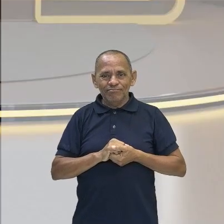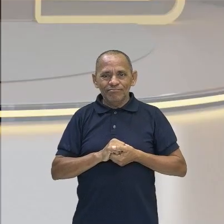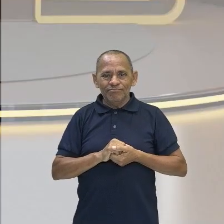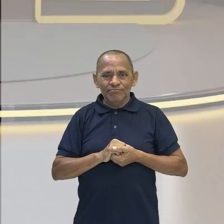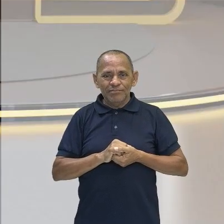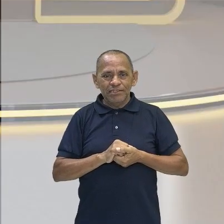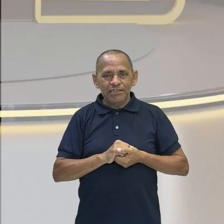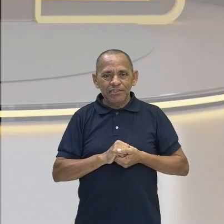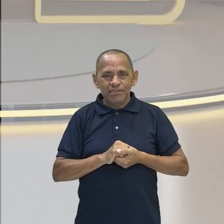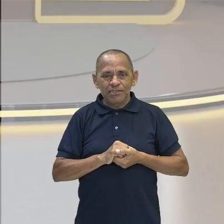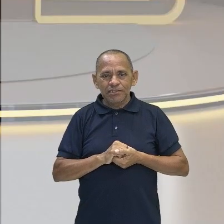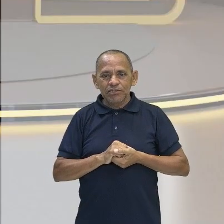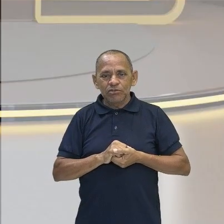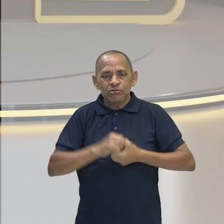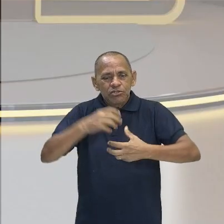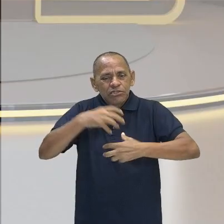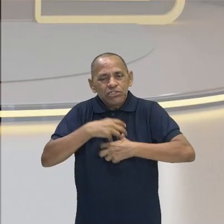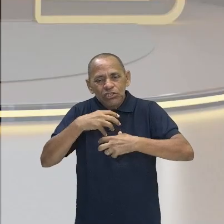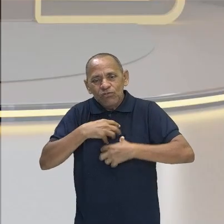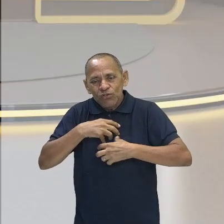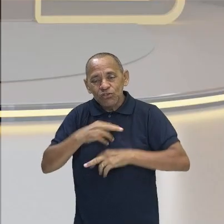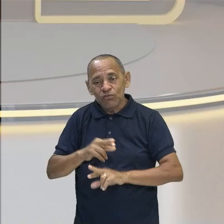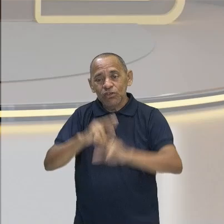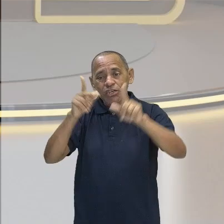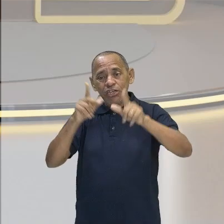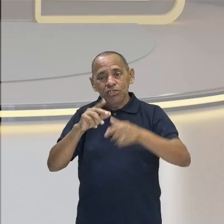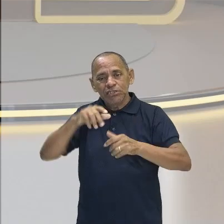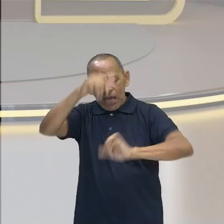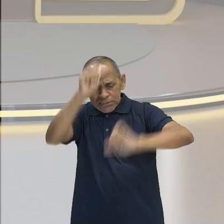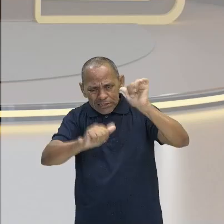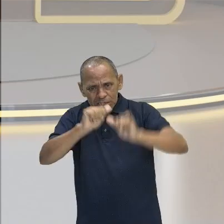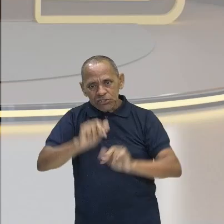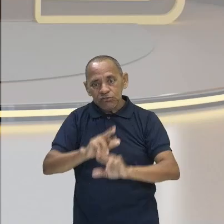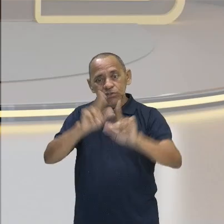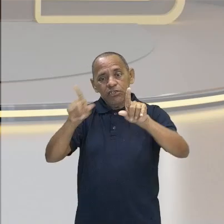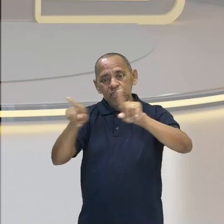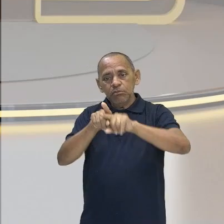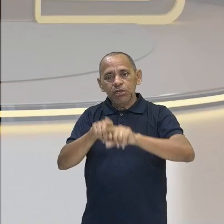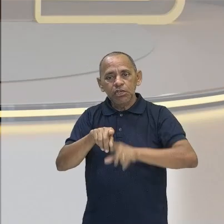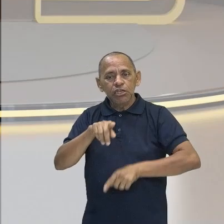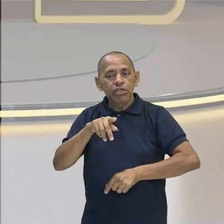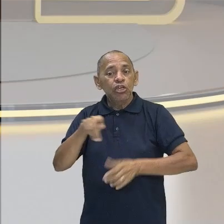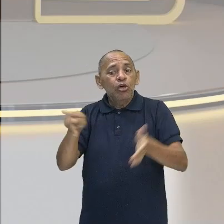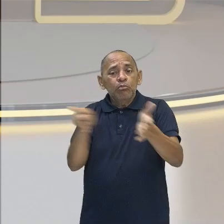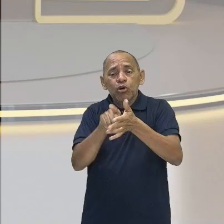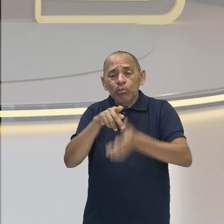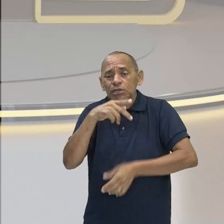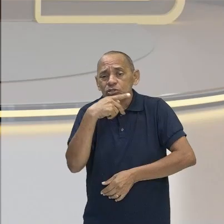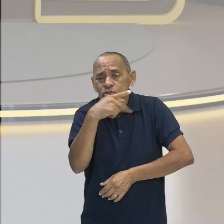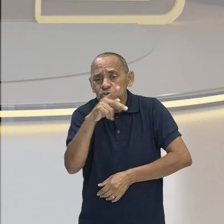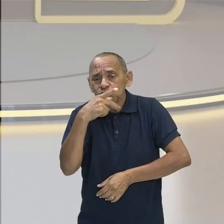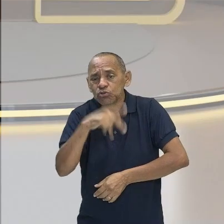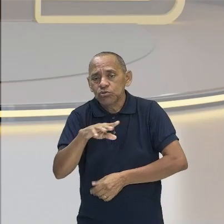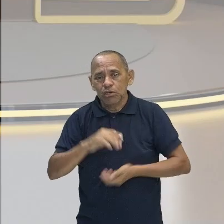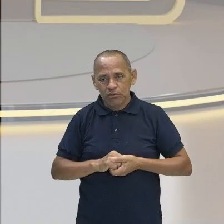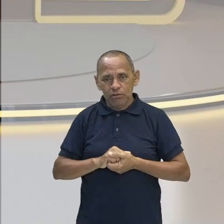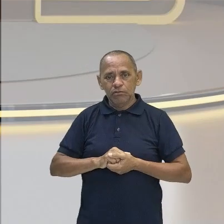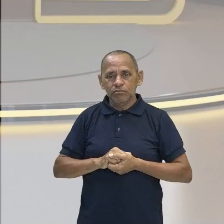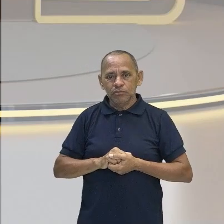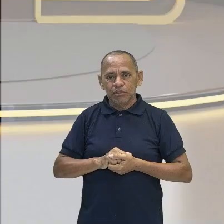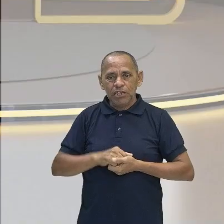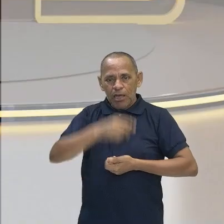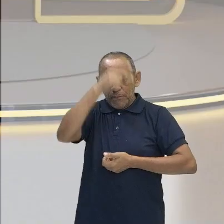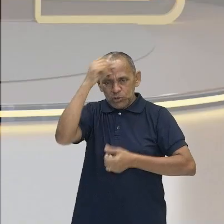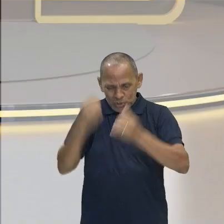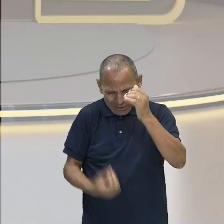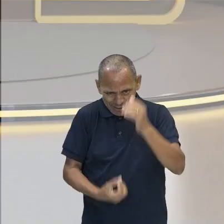Então, são sensações diferentes. Então, a interpretação também é sua. O artista, quando ele termina a obra, ele terminou a parte